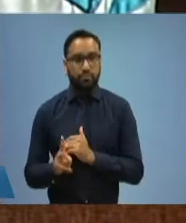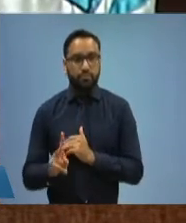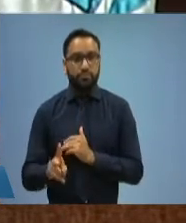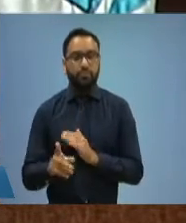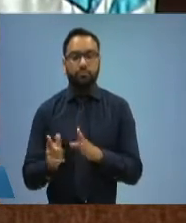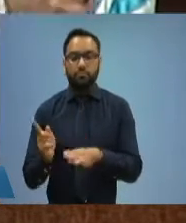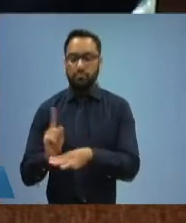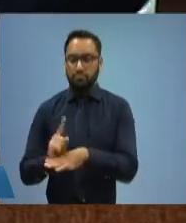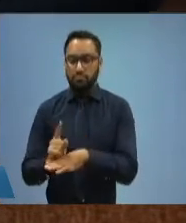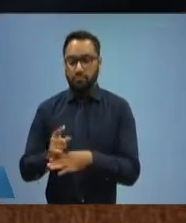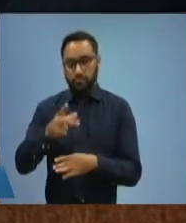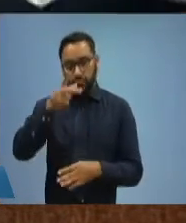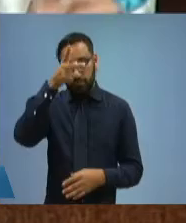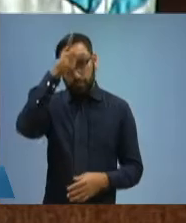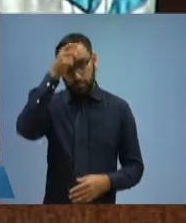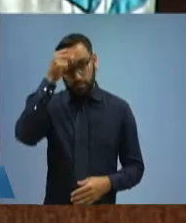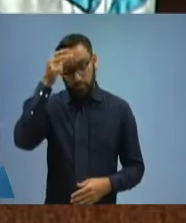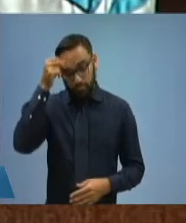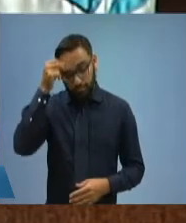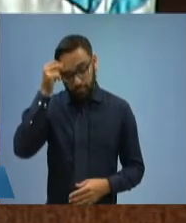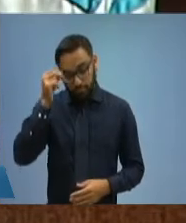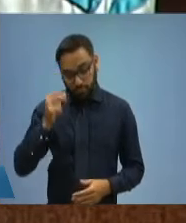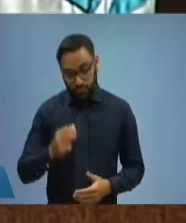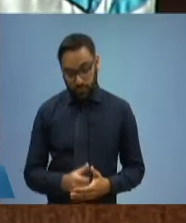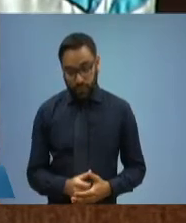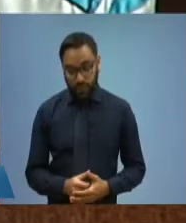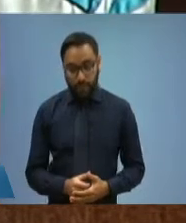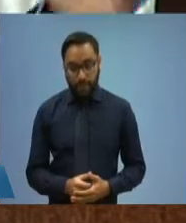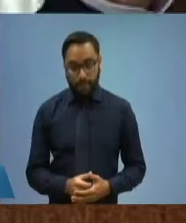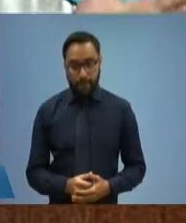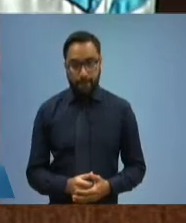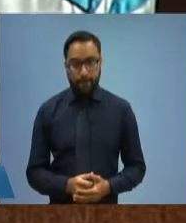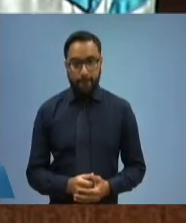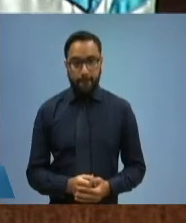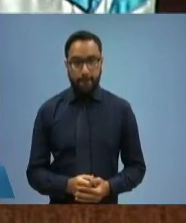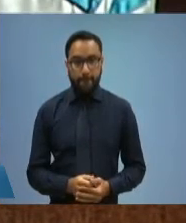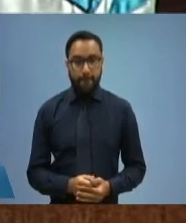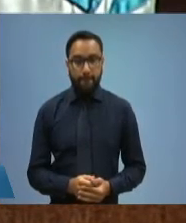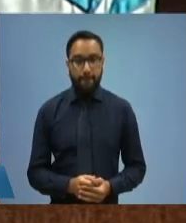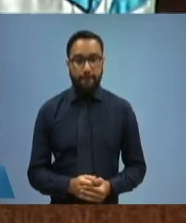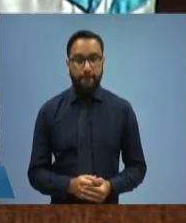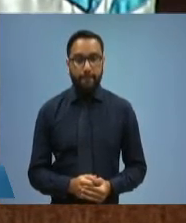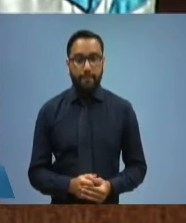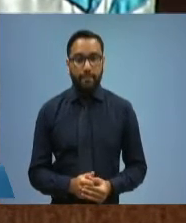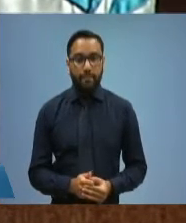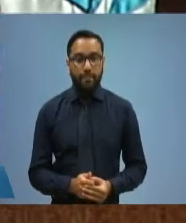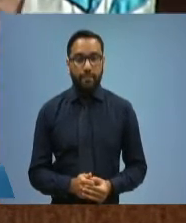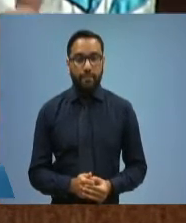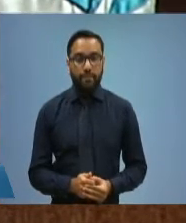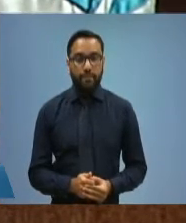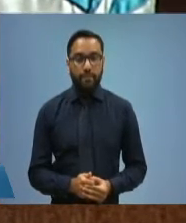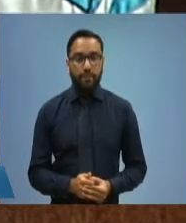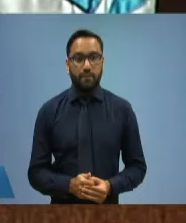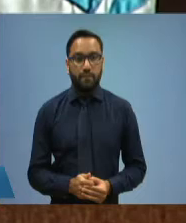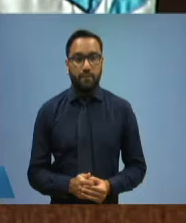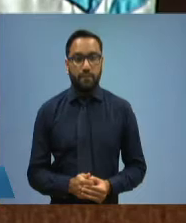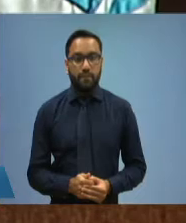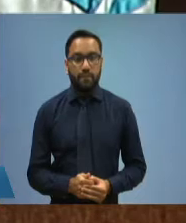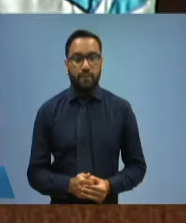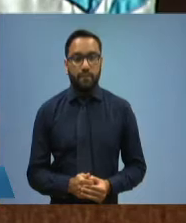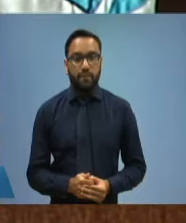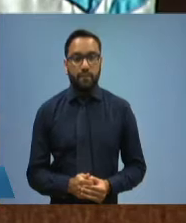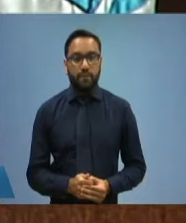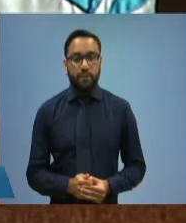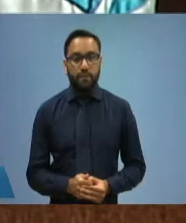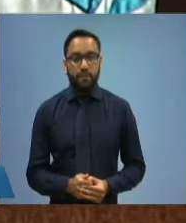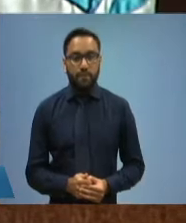gestão, o vereador Claudinei, o presidente, tem um grande ganho com essa